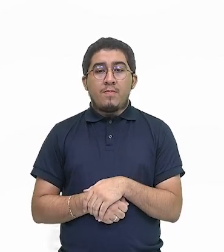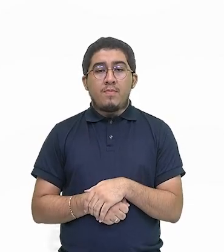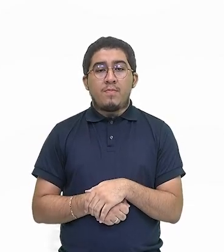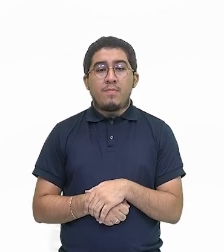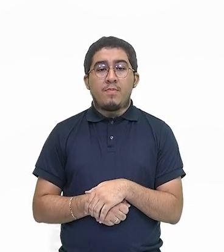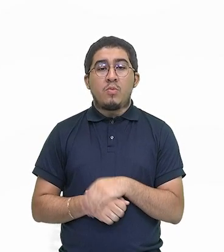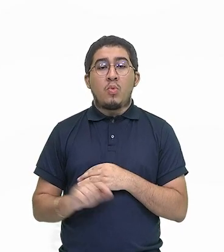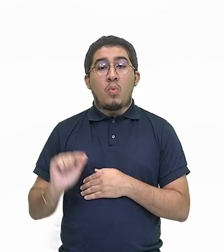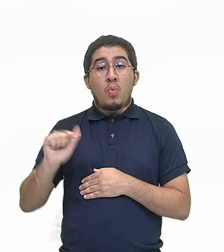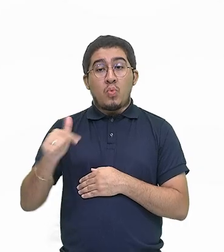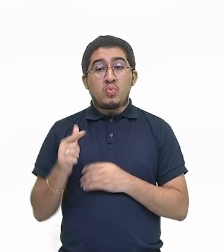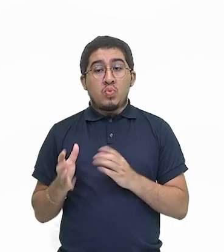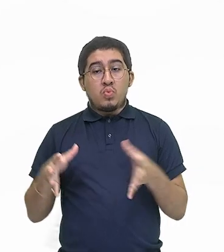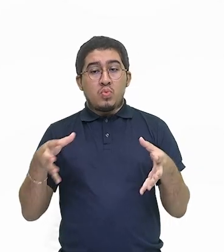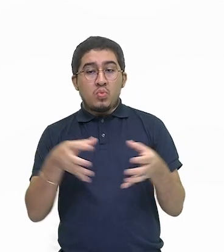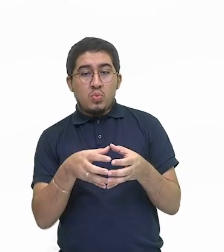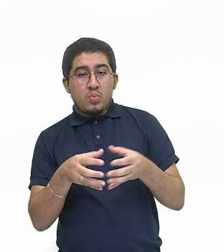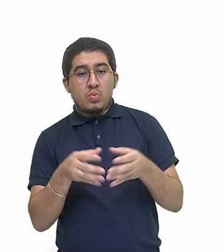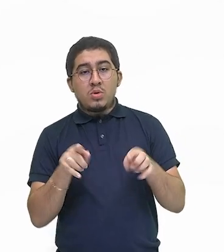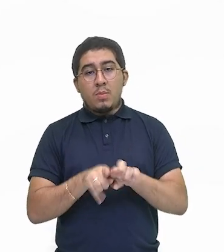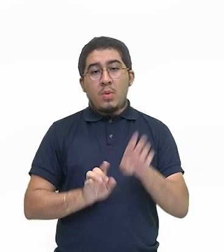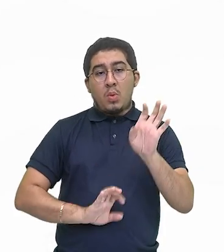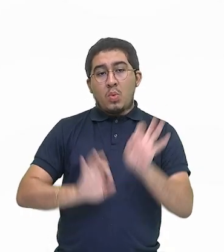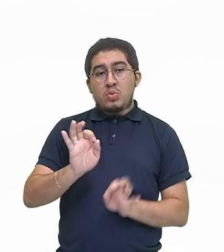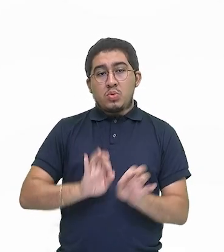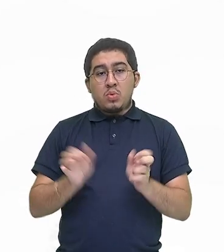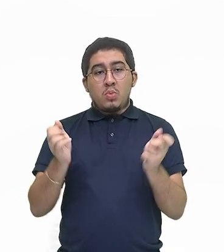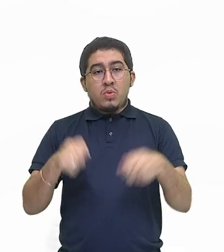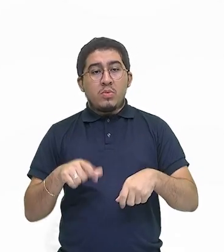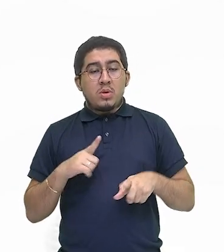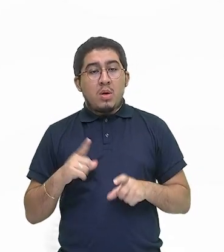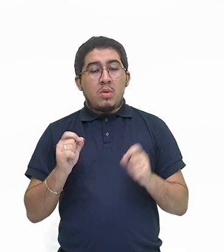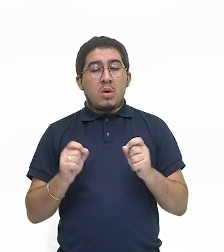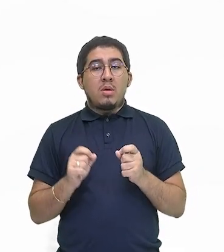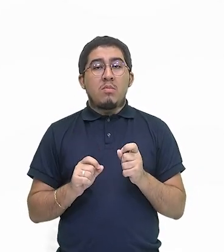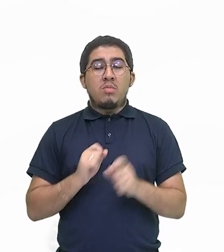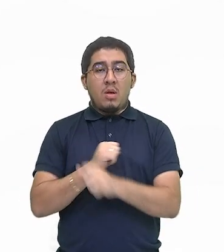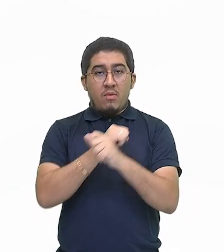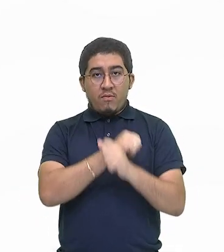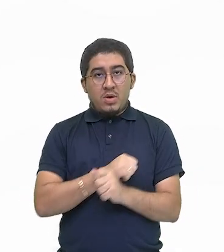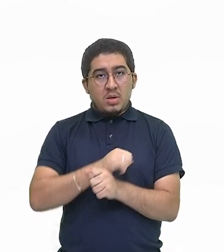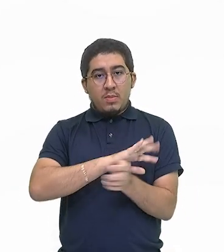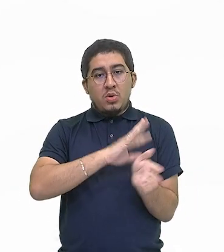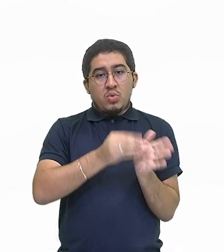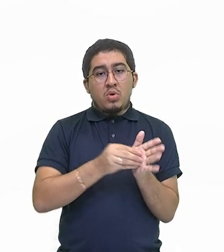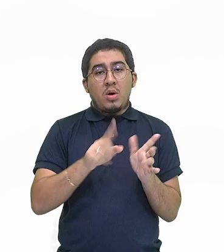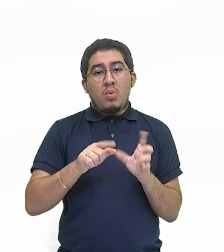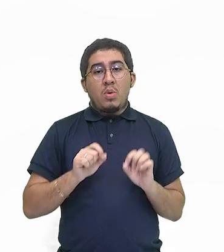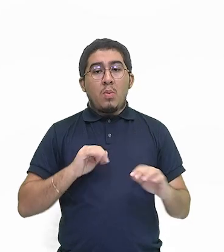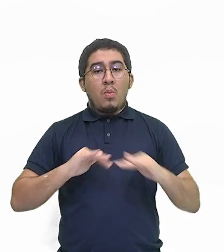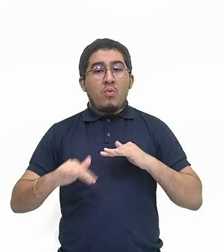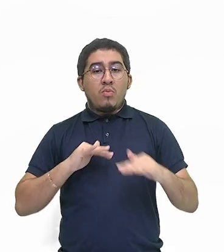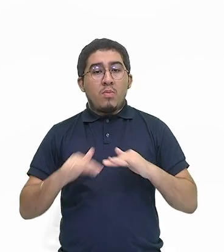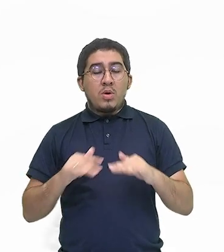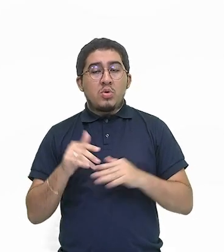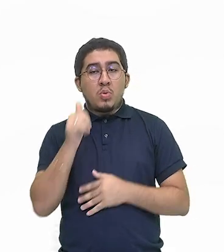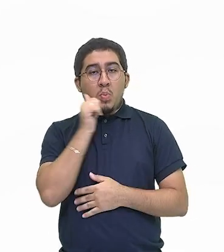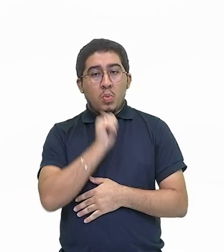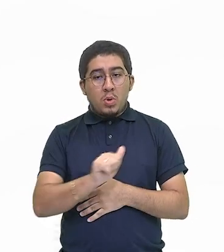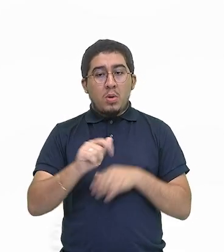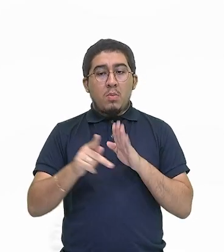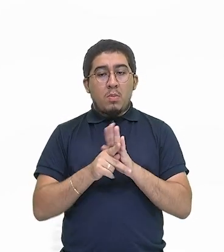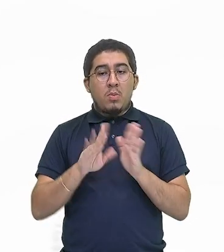Outro grupo também que se organizou para defesa da Amazônia é o movimento de mulheres